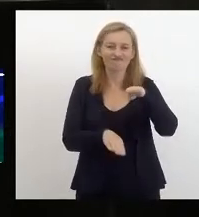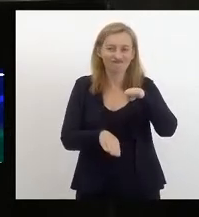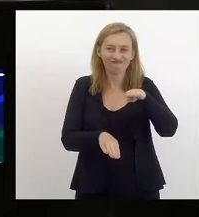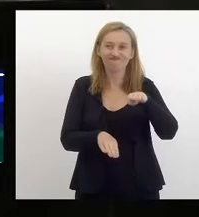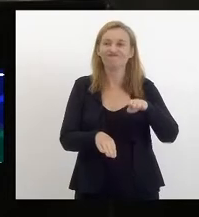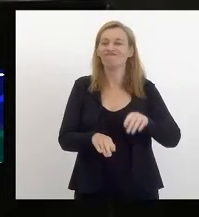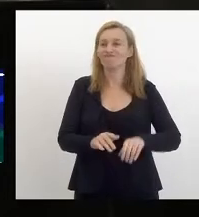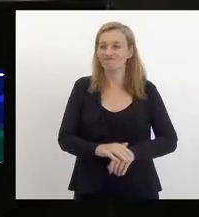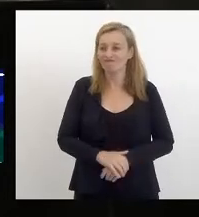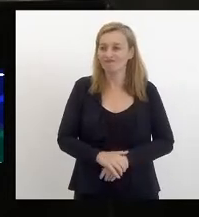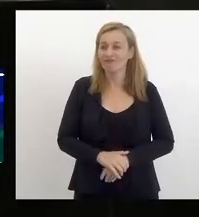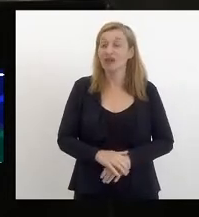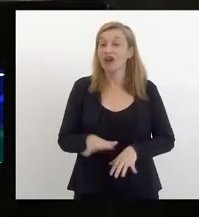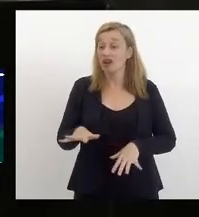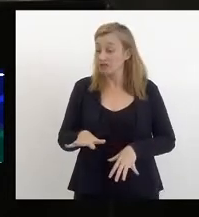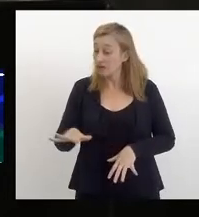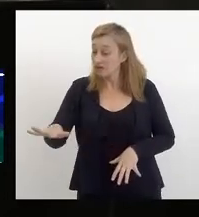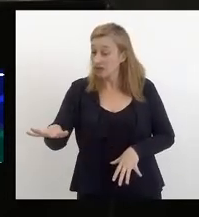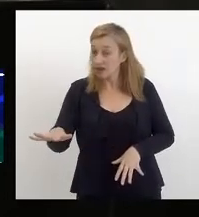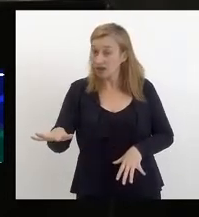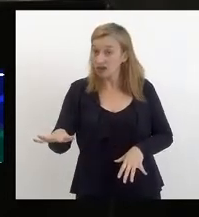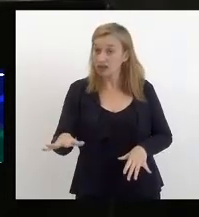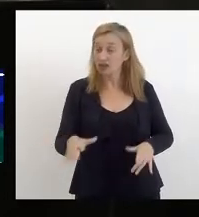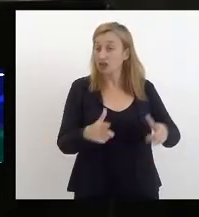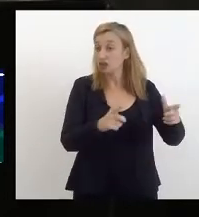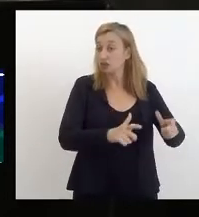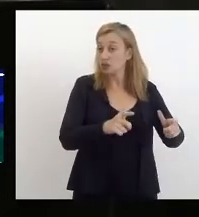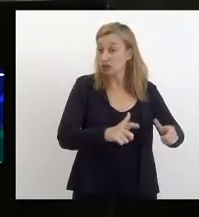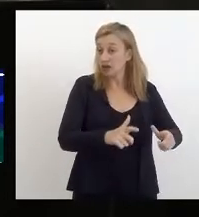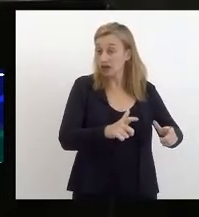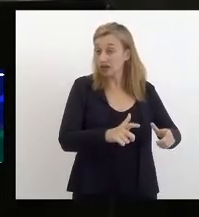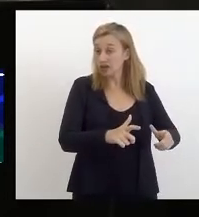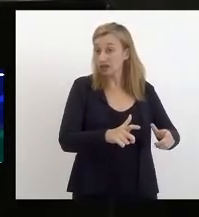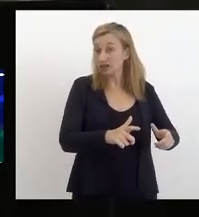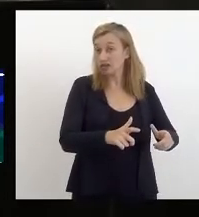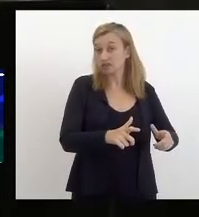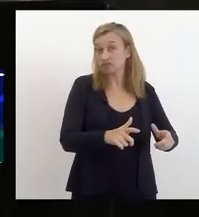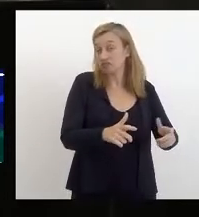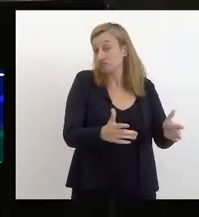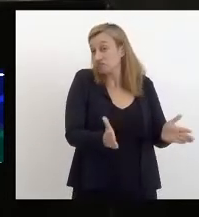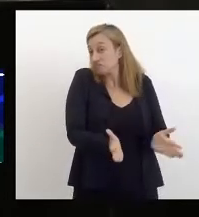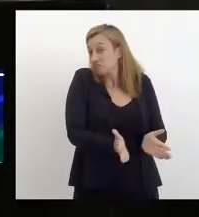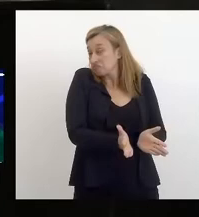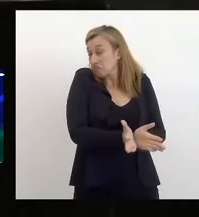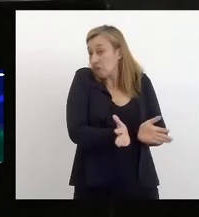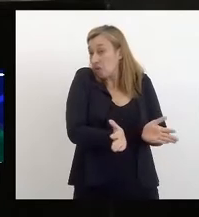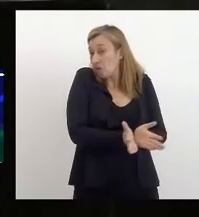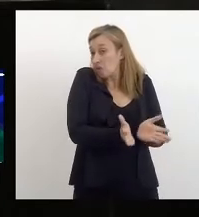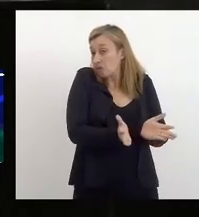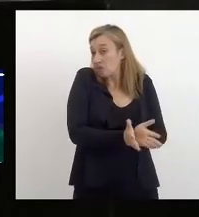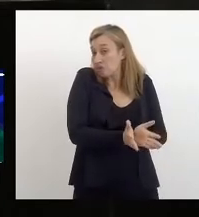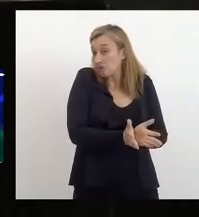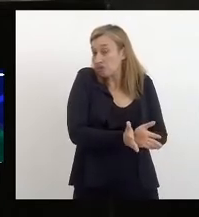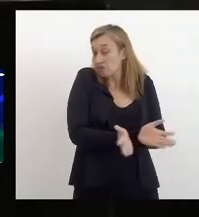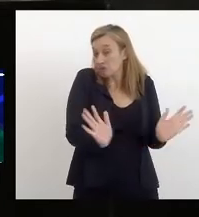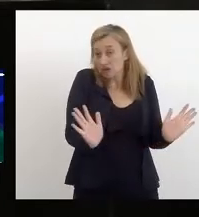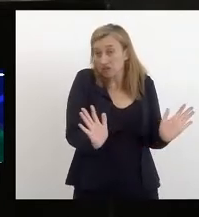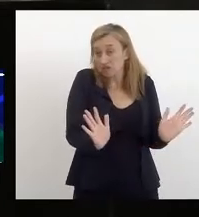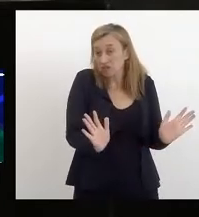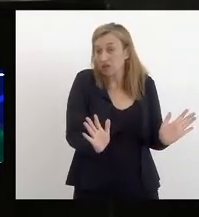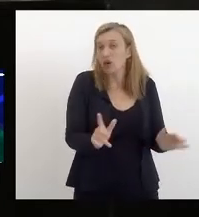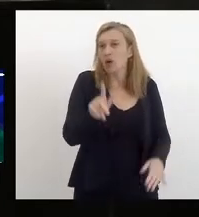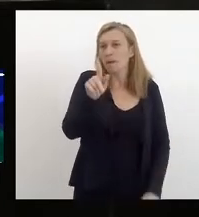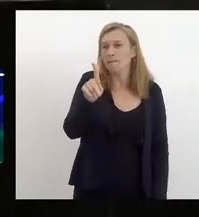não é as favelas e Os territórios populares o periférico e periférico aqui é um conceito que se aplica mais